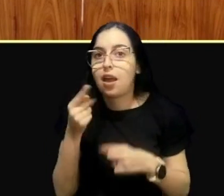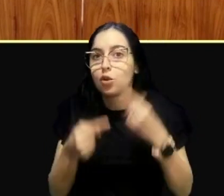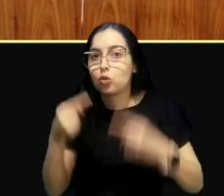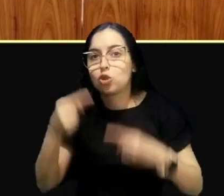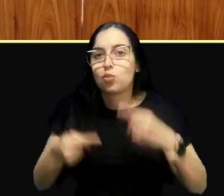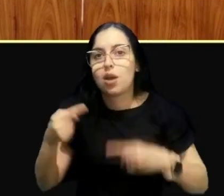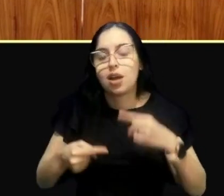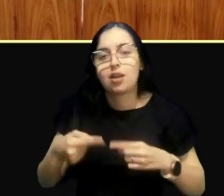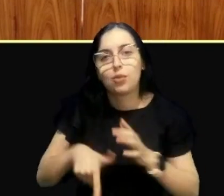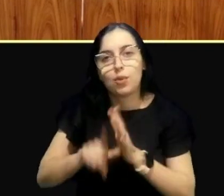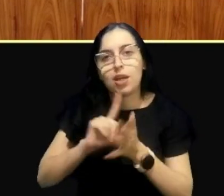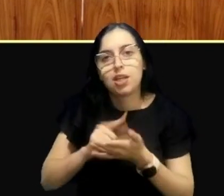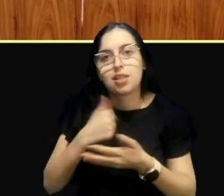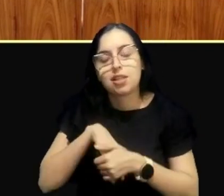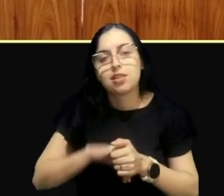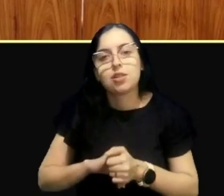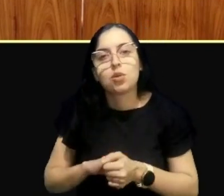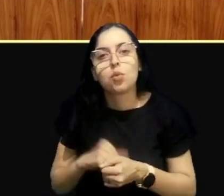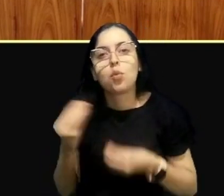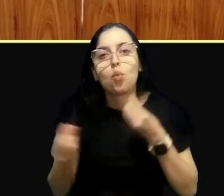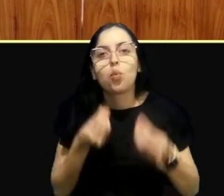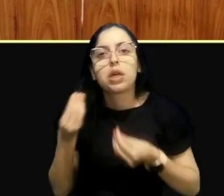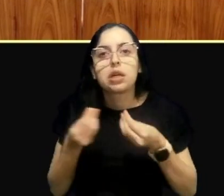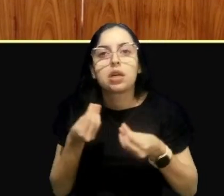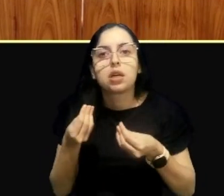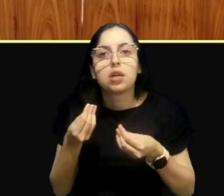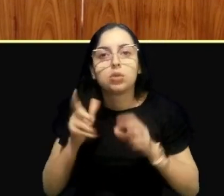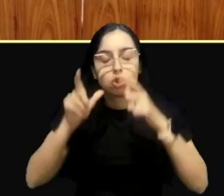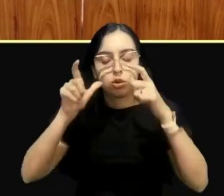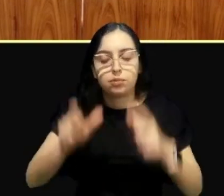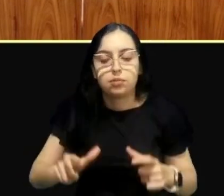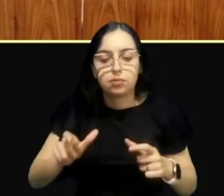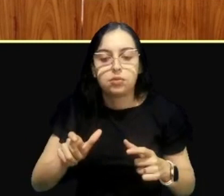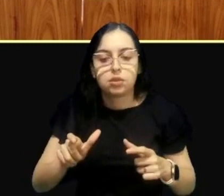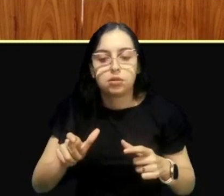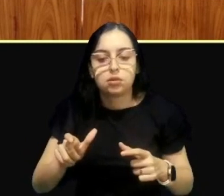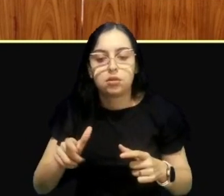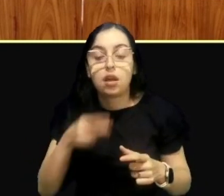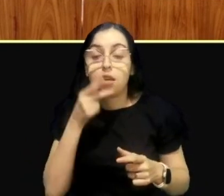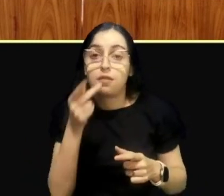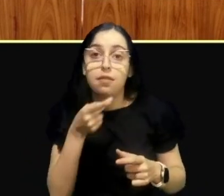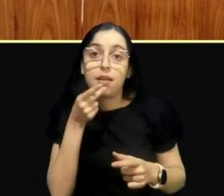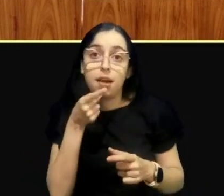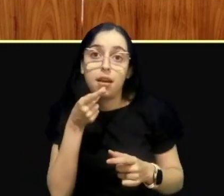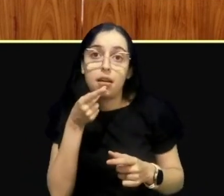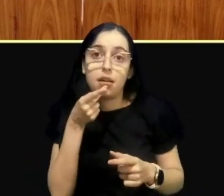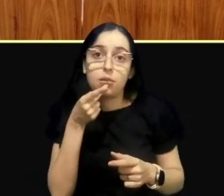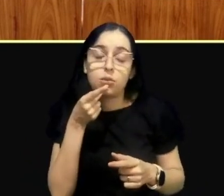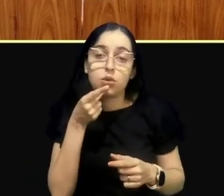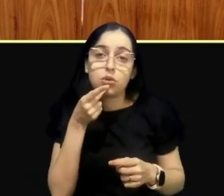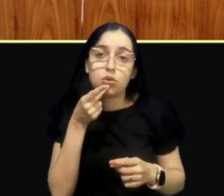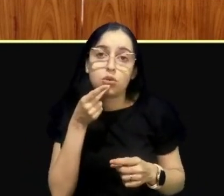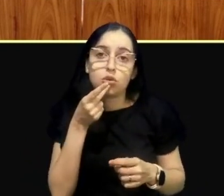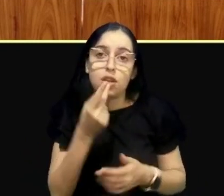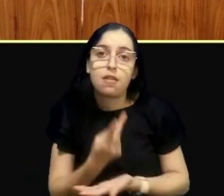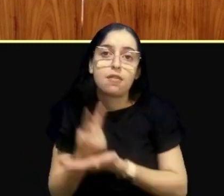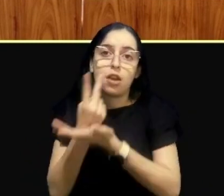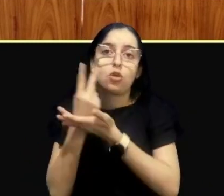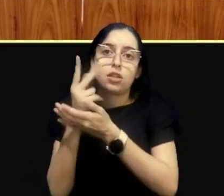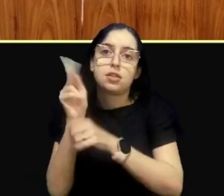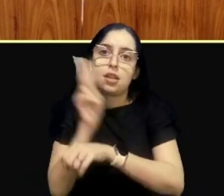debate anterior, a questão da nossa posição, assim, a gente acabou de falar e valorizar a inspeção,